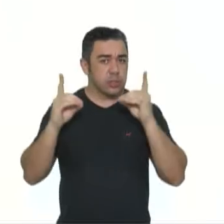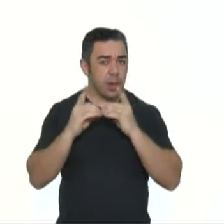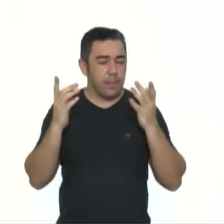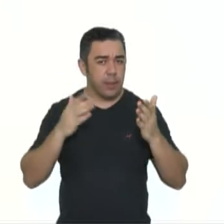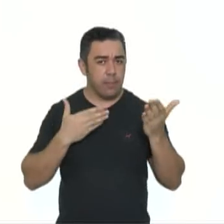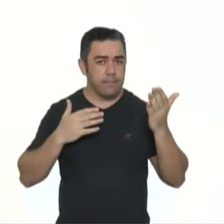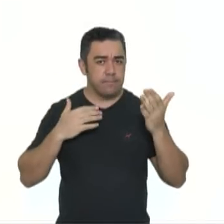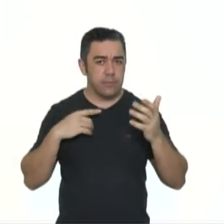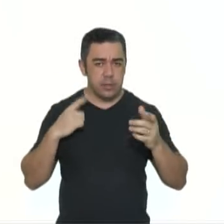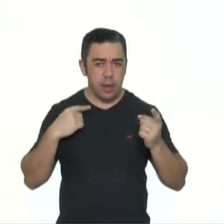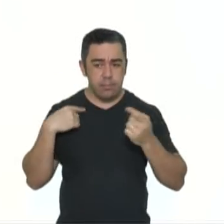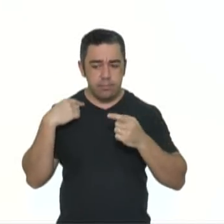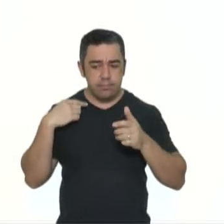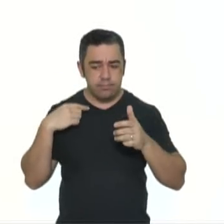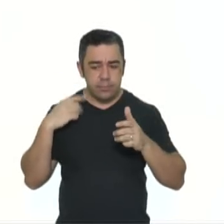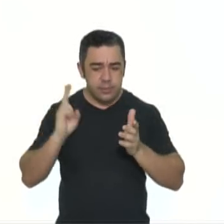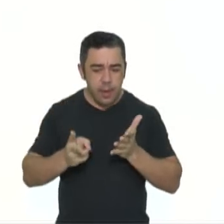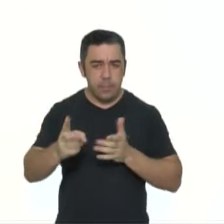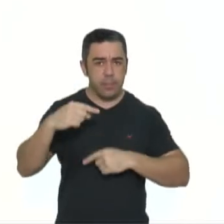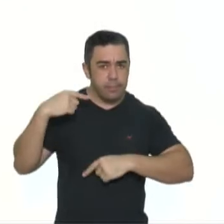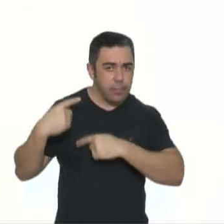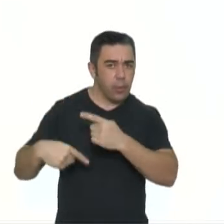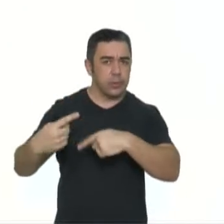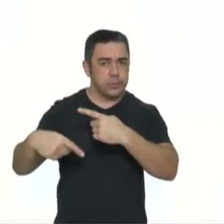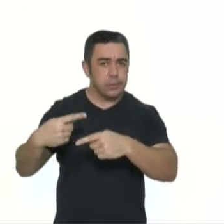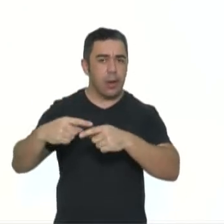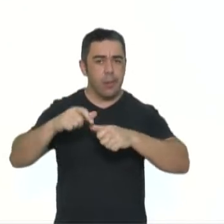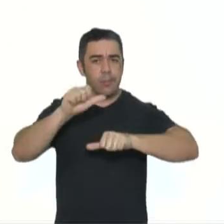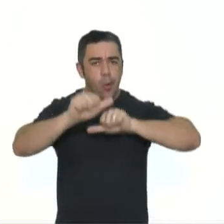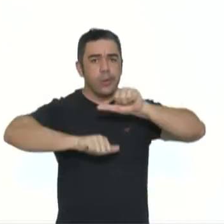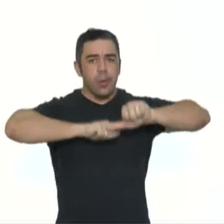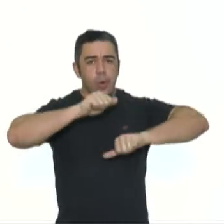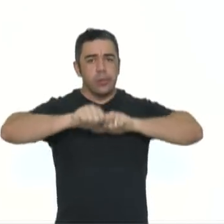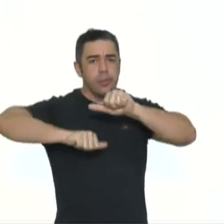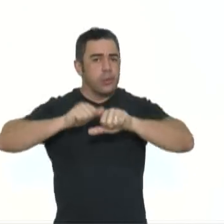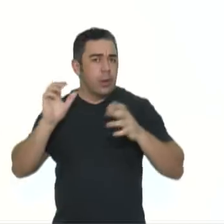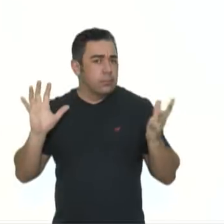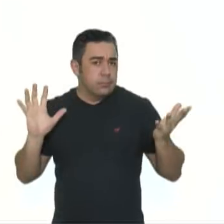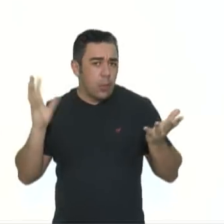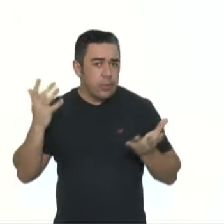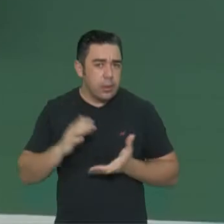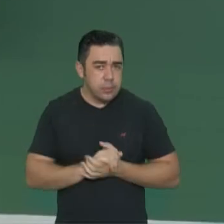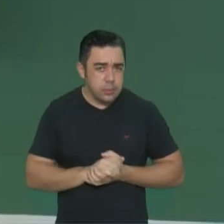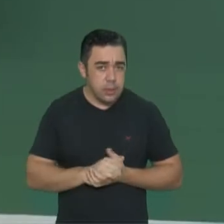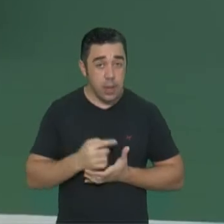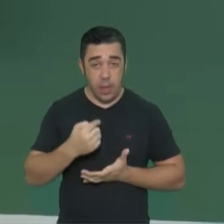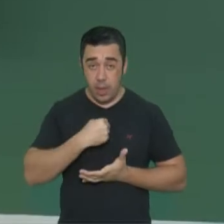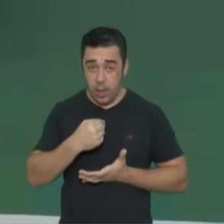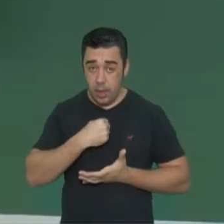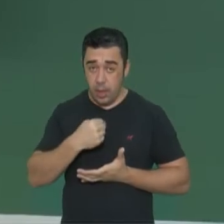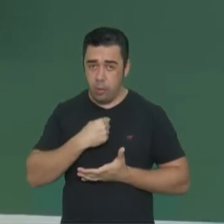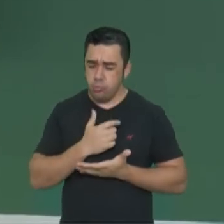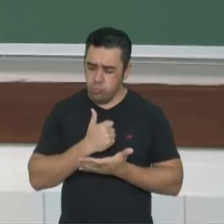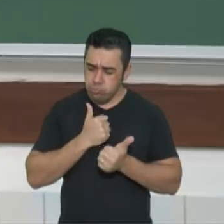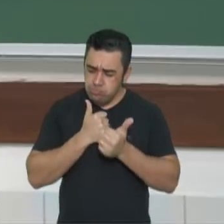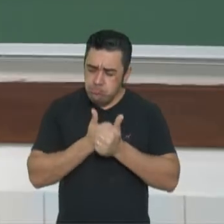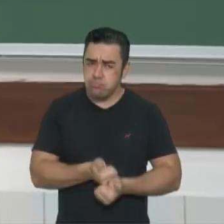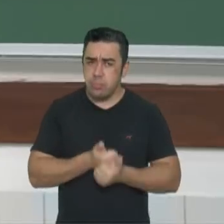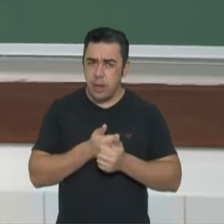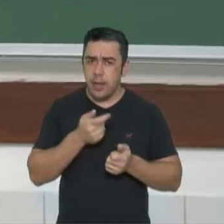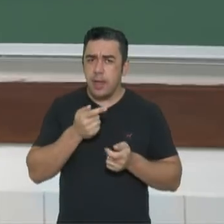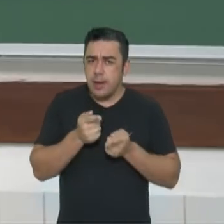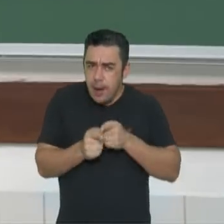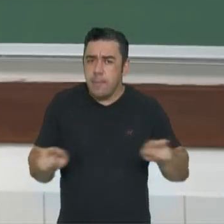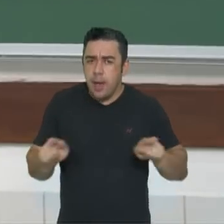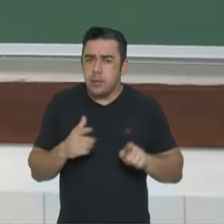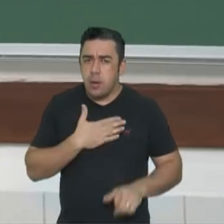objeto estático. Então, ela está o tempo todo em processo de mudanças, assim, certo? Eu, como gramático ferrenho, eu gosto de